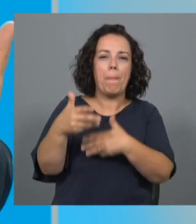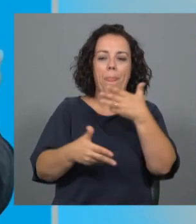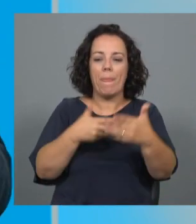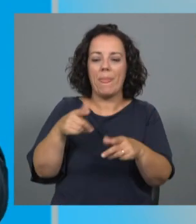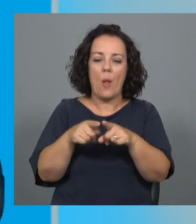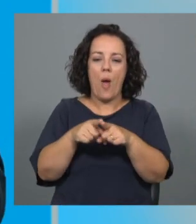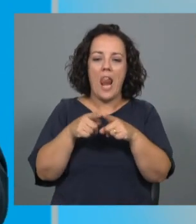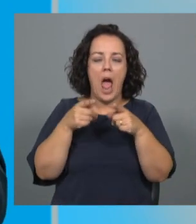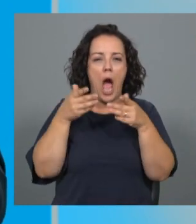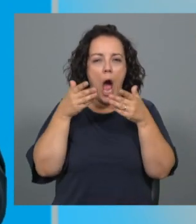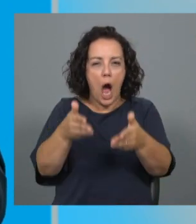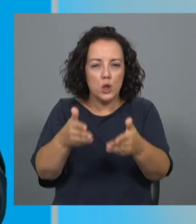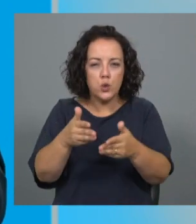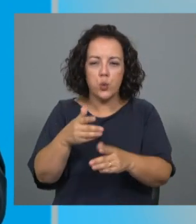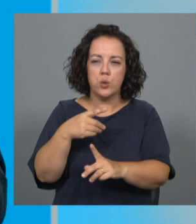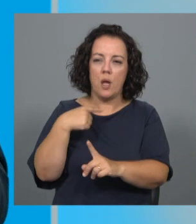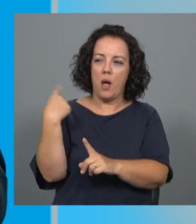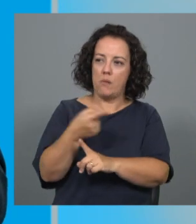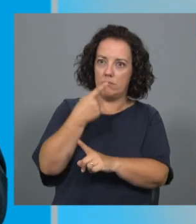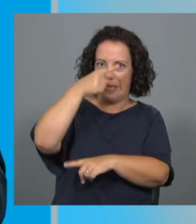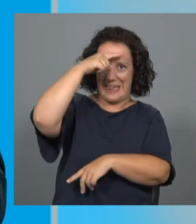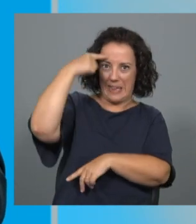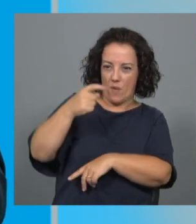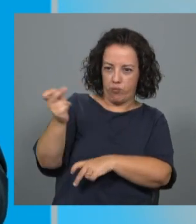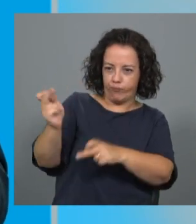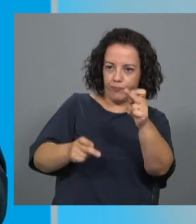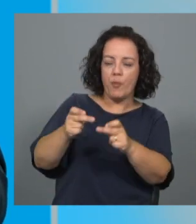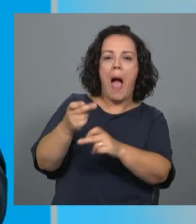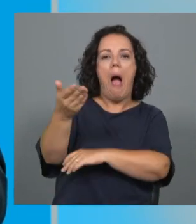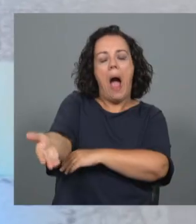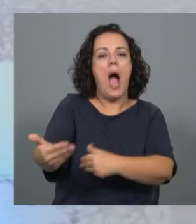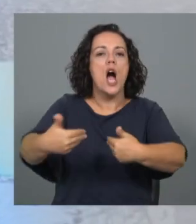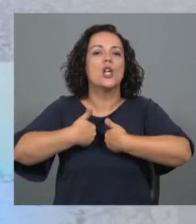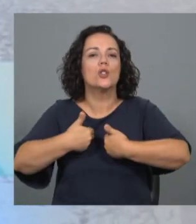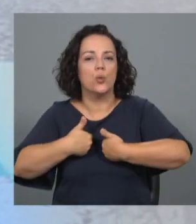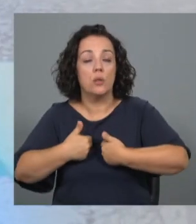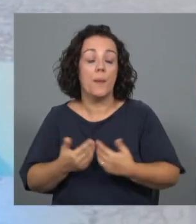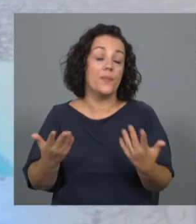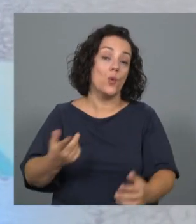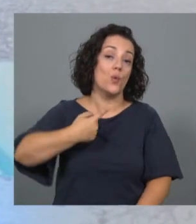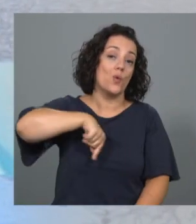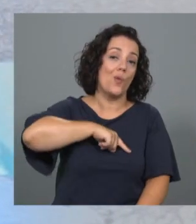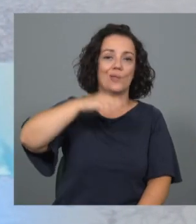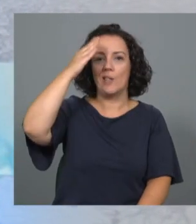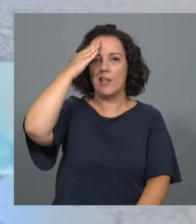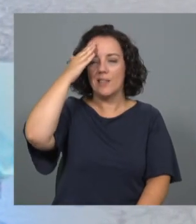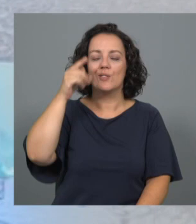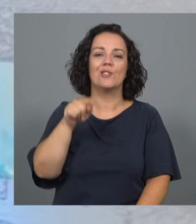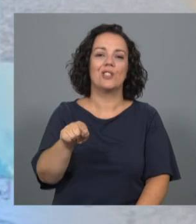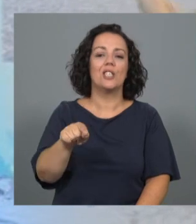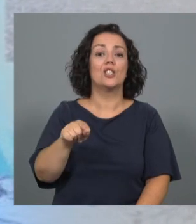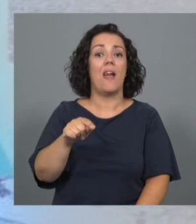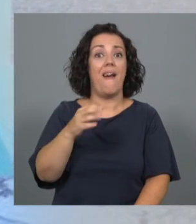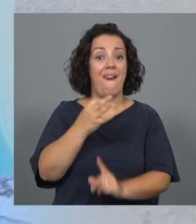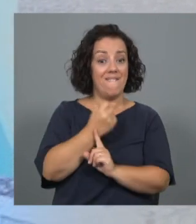ajuda-nos a enfrentar as dificuldades que encontramos. Portanto, achamos que a fé é um enriquecimento também para outros e por